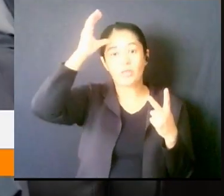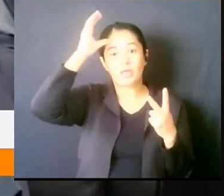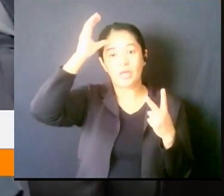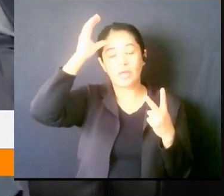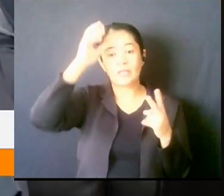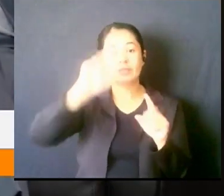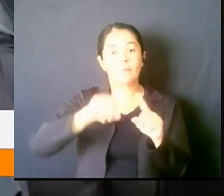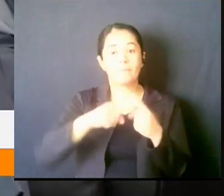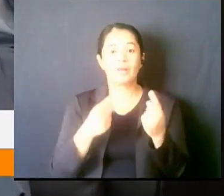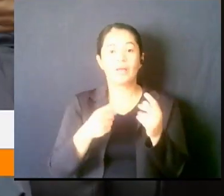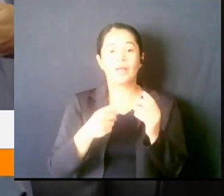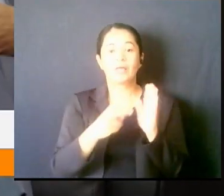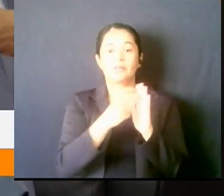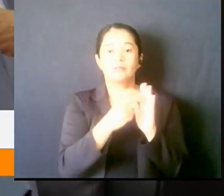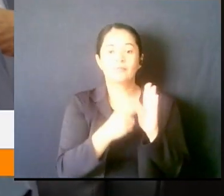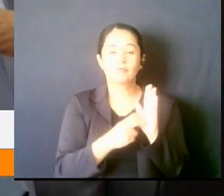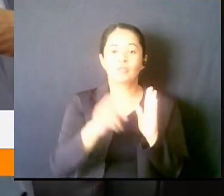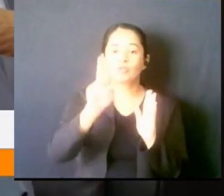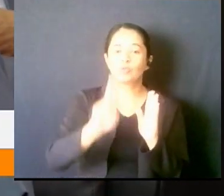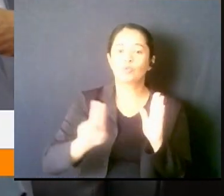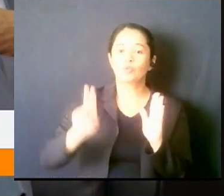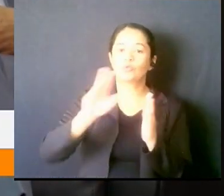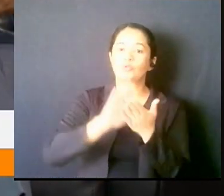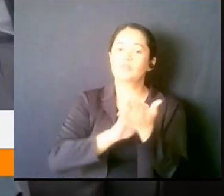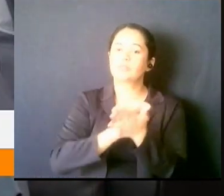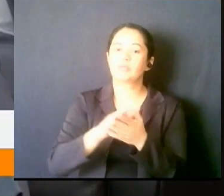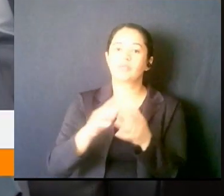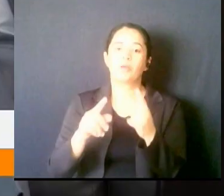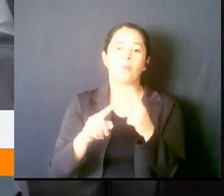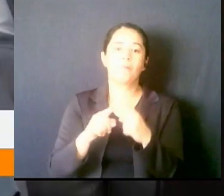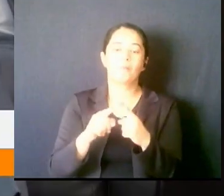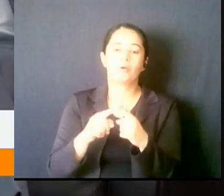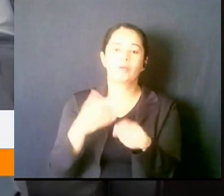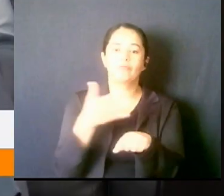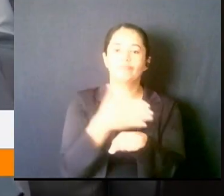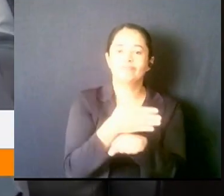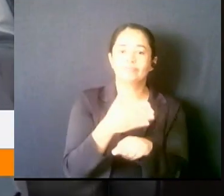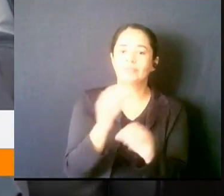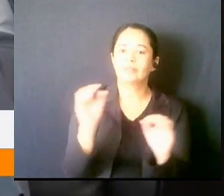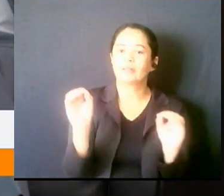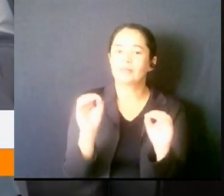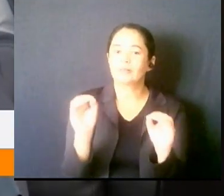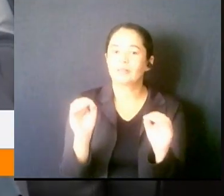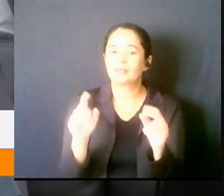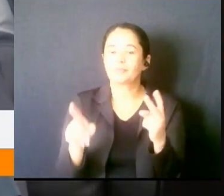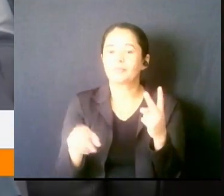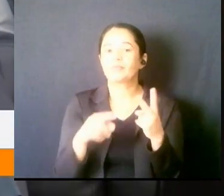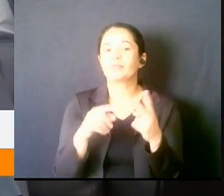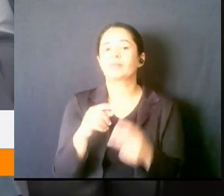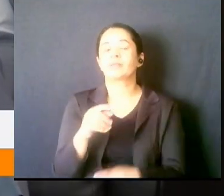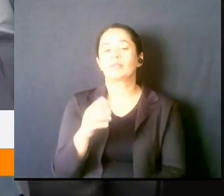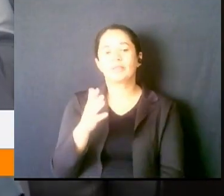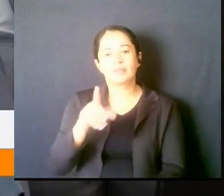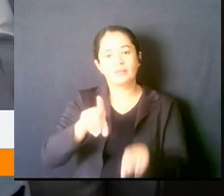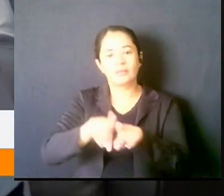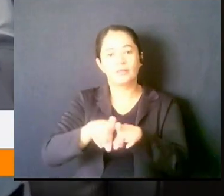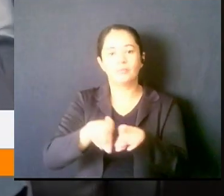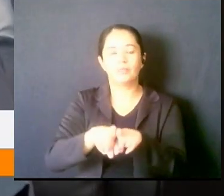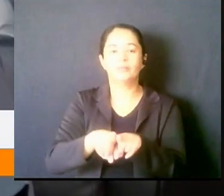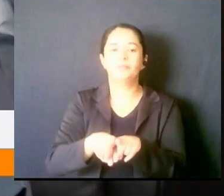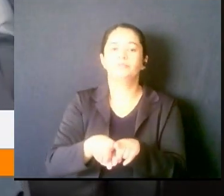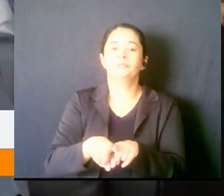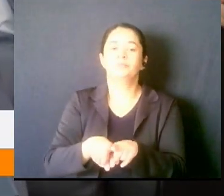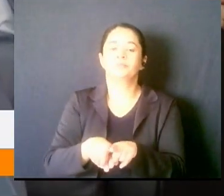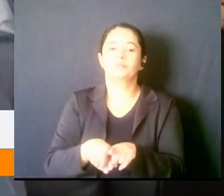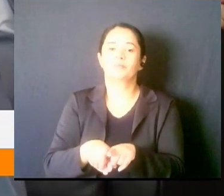porque alguma falta de acesso, e uma parte delas, quase 25% dessas adolescentes, elas